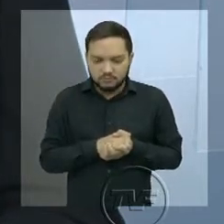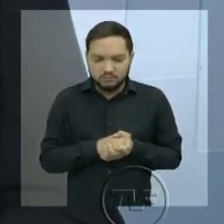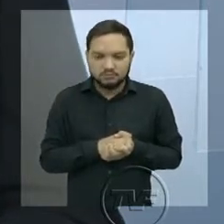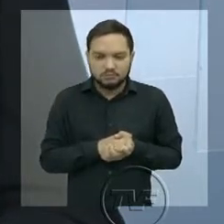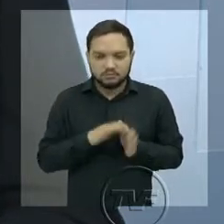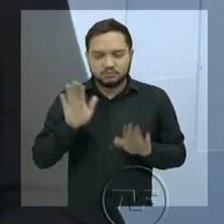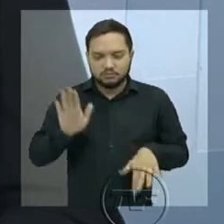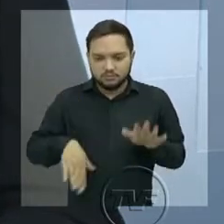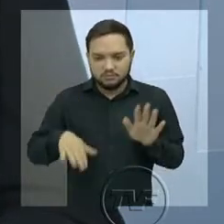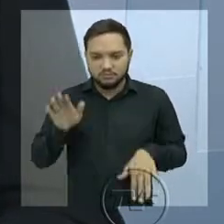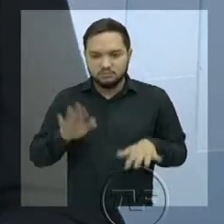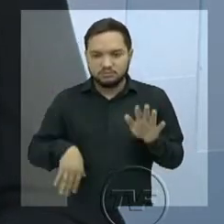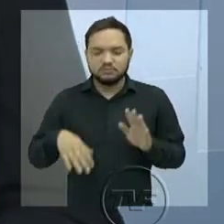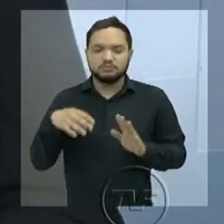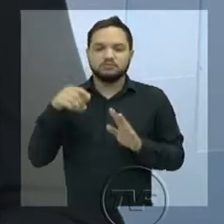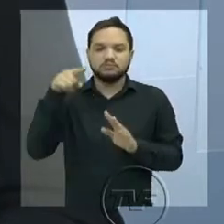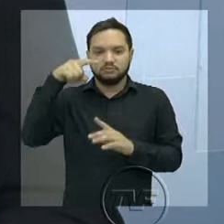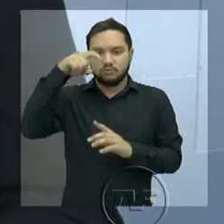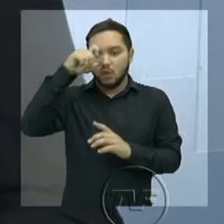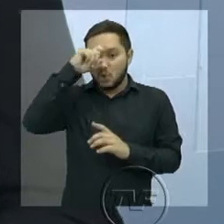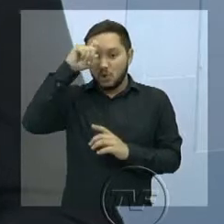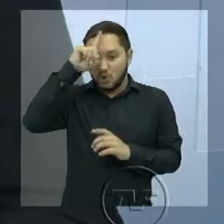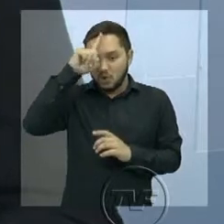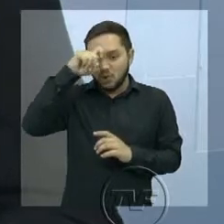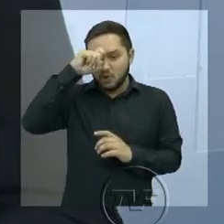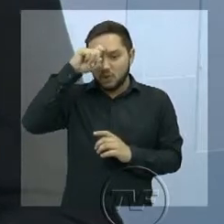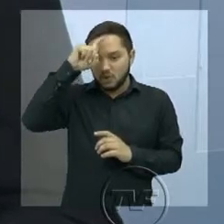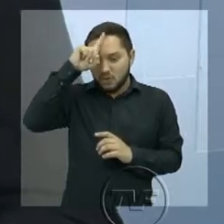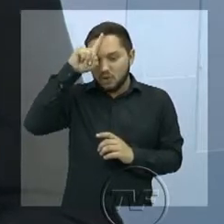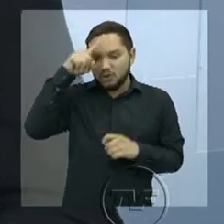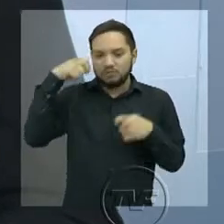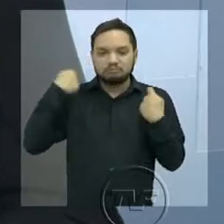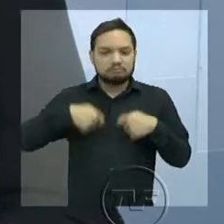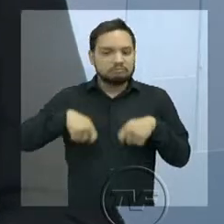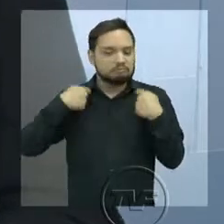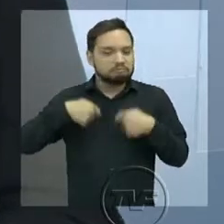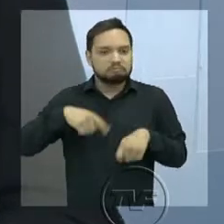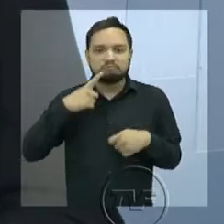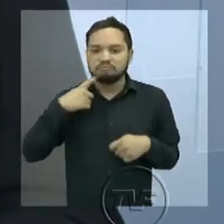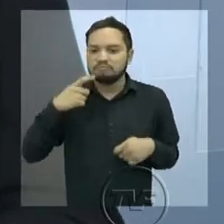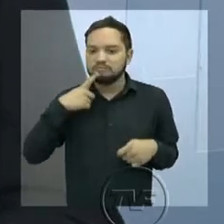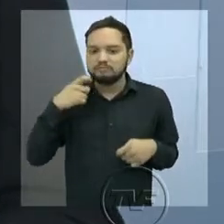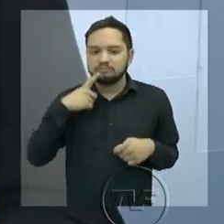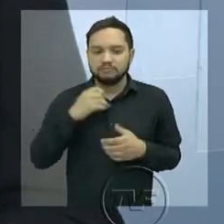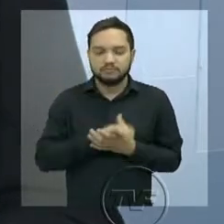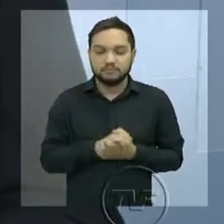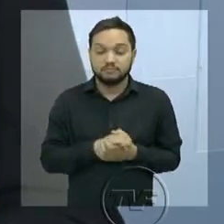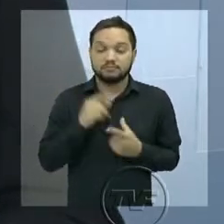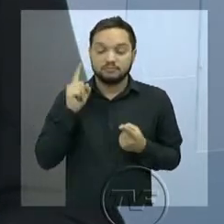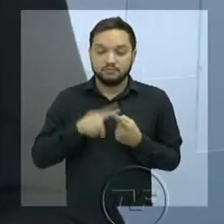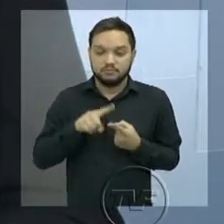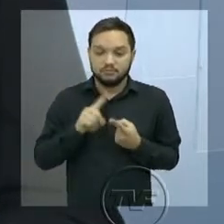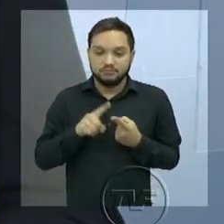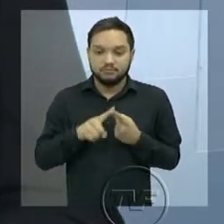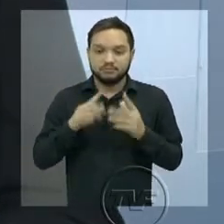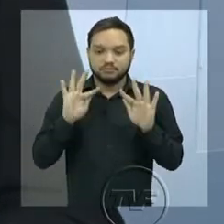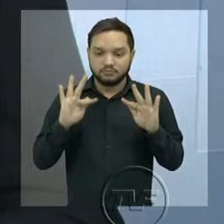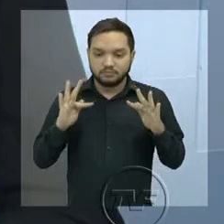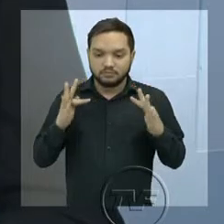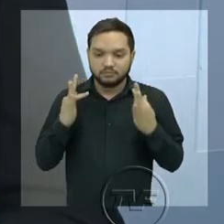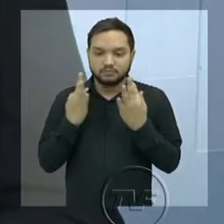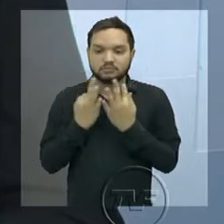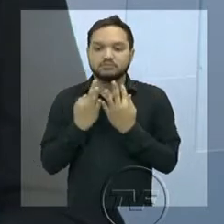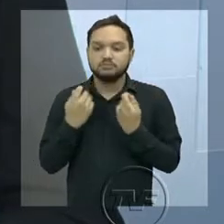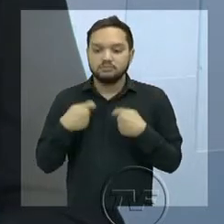determinados momentos, os hospitais necessitam mesmo desse material precioso. E outra coisa, as famílias têm